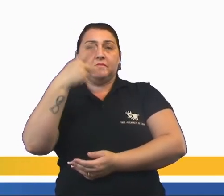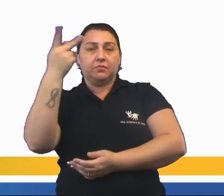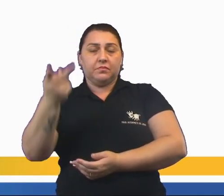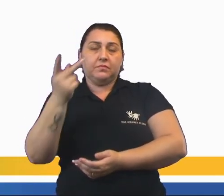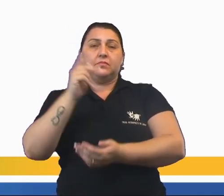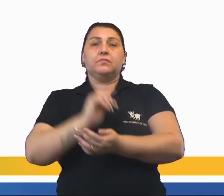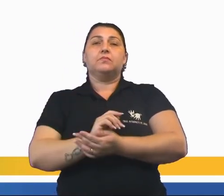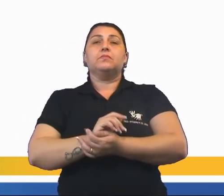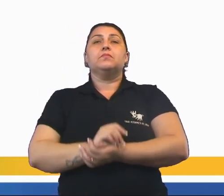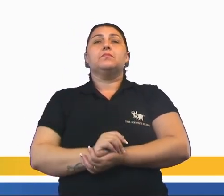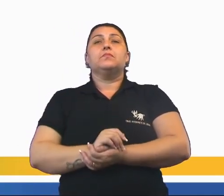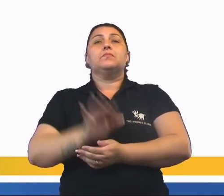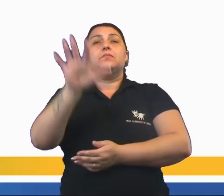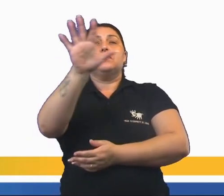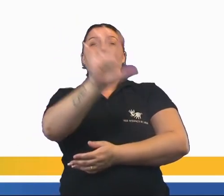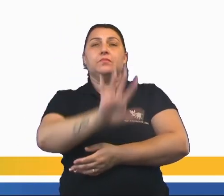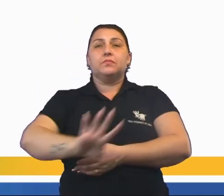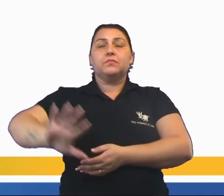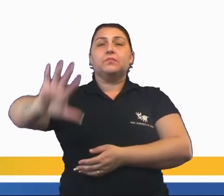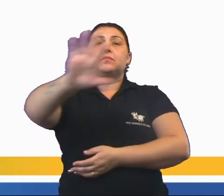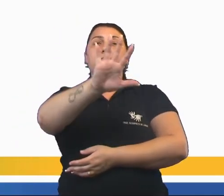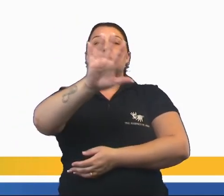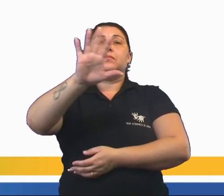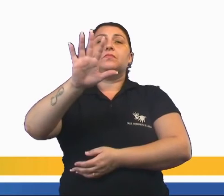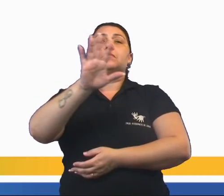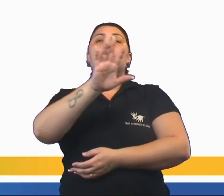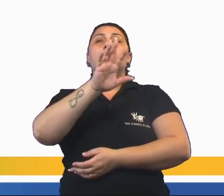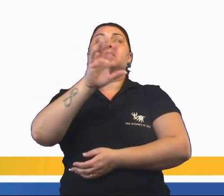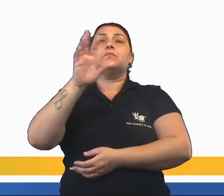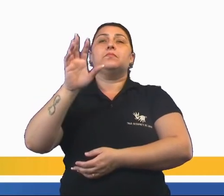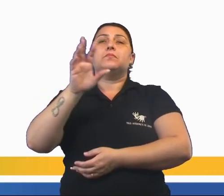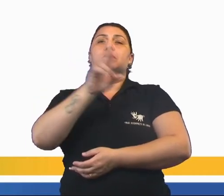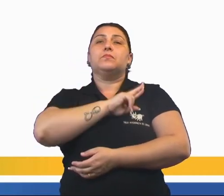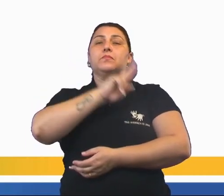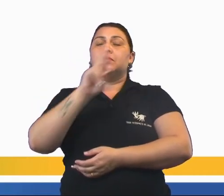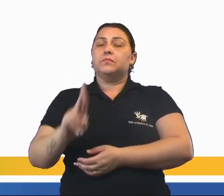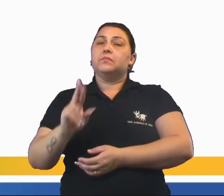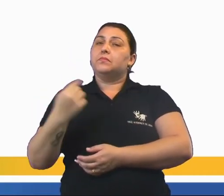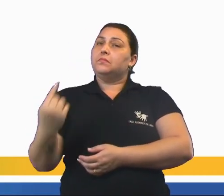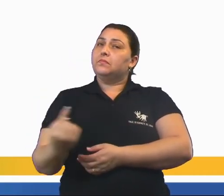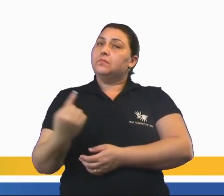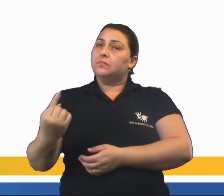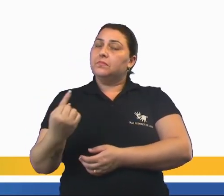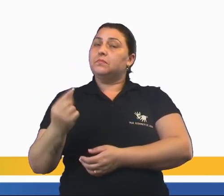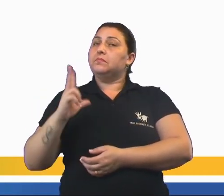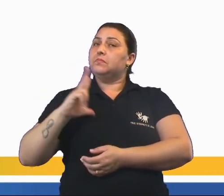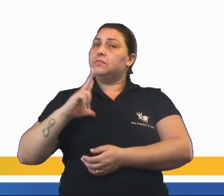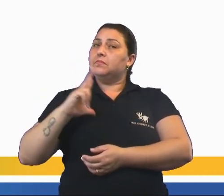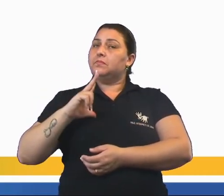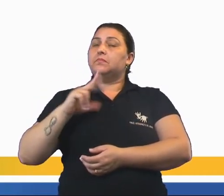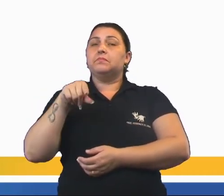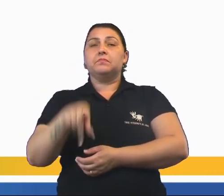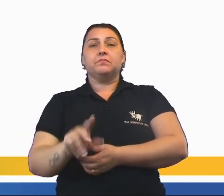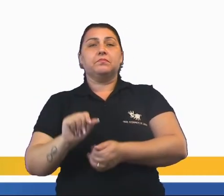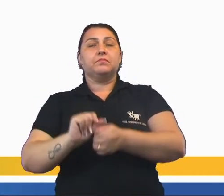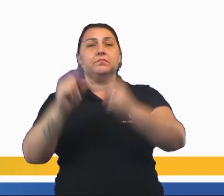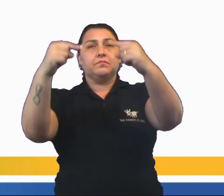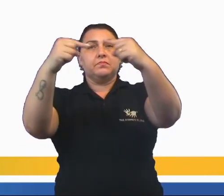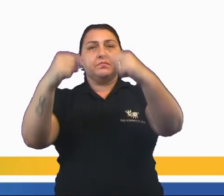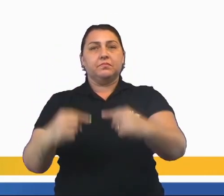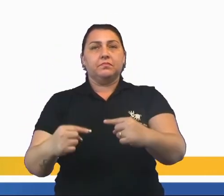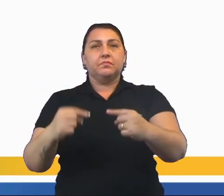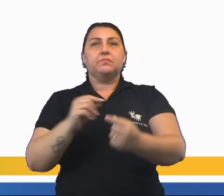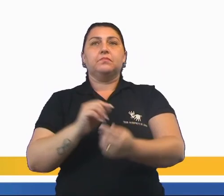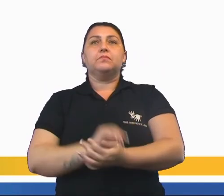princípio ético é universal, o princípio religioso é individual, é privativo. Você vai fazer